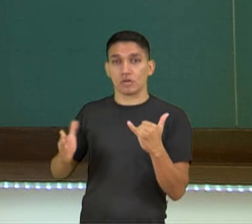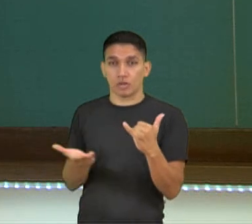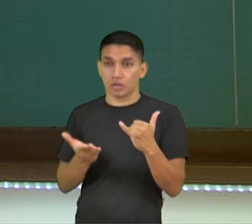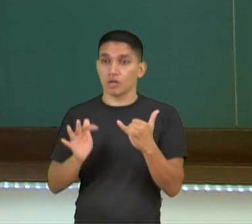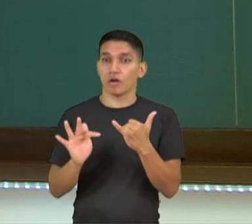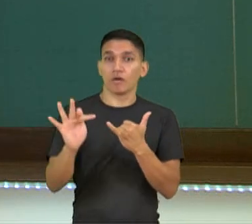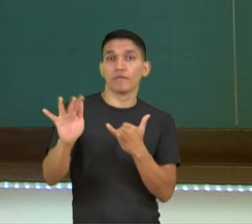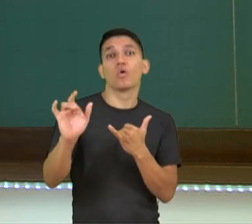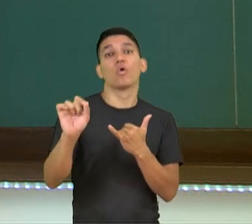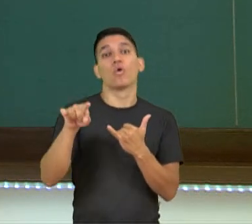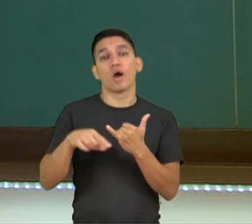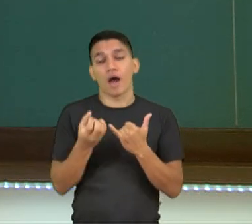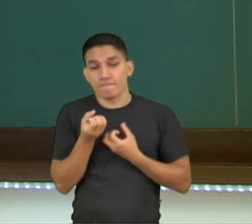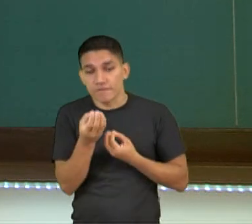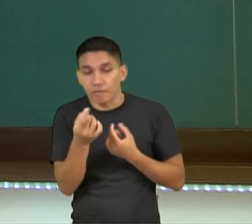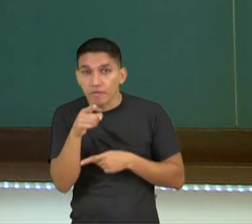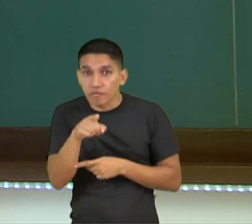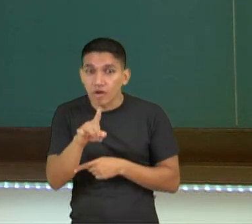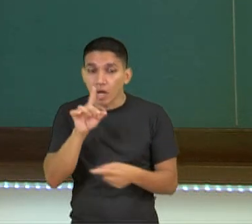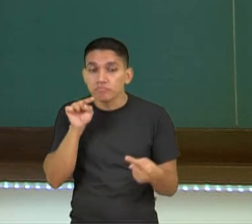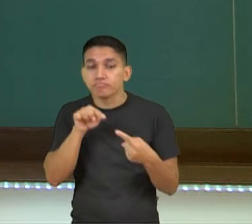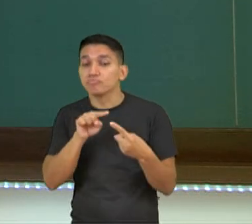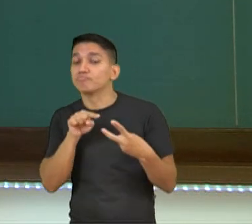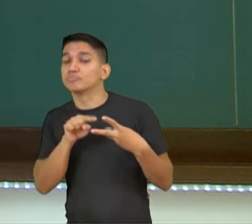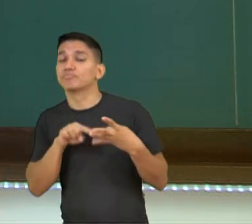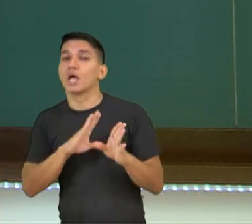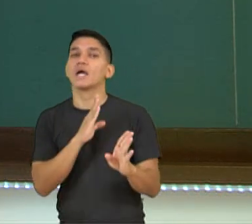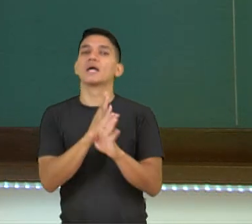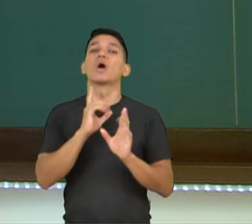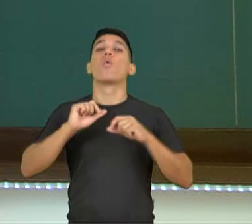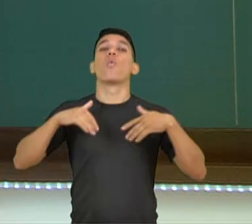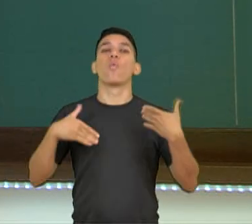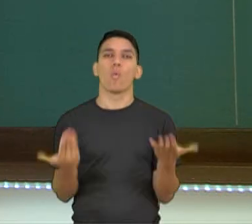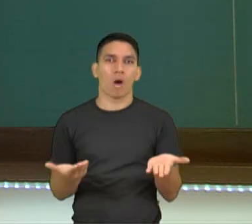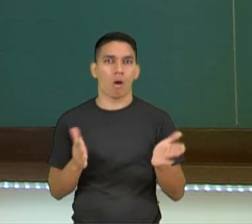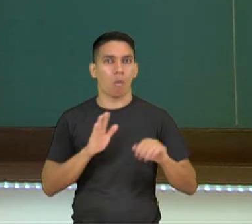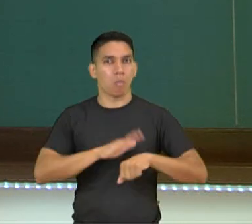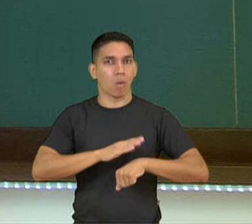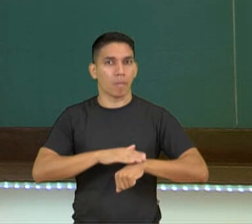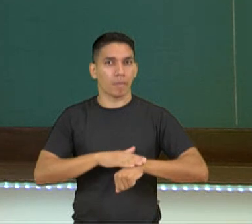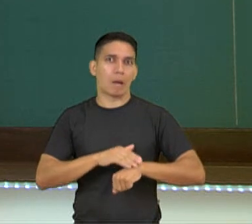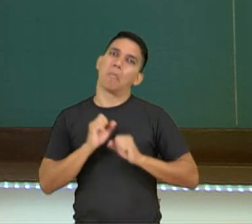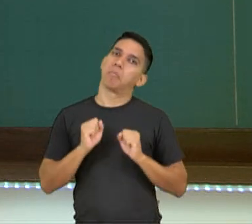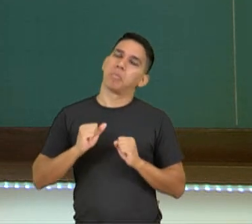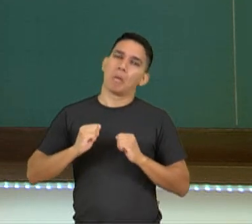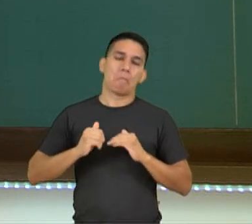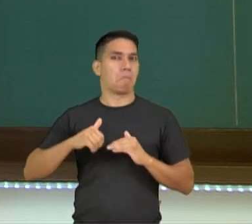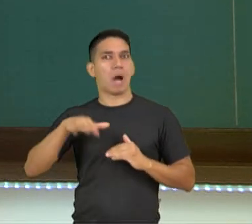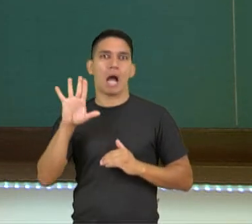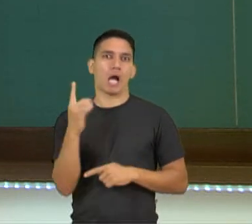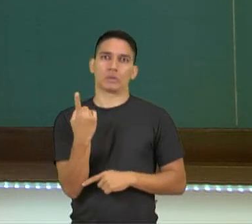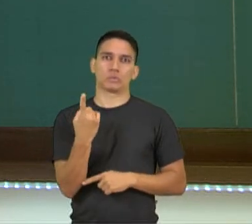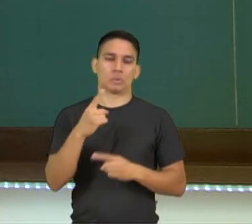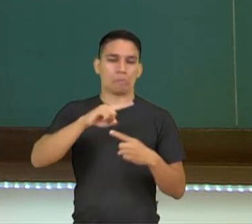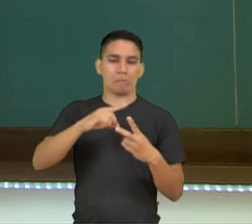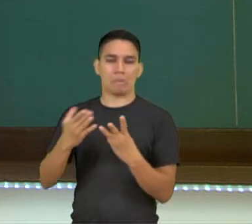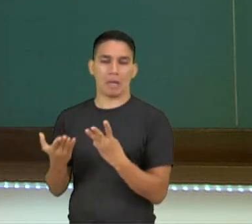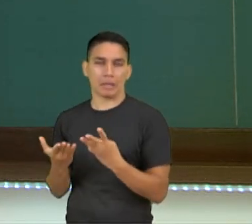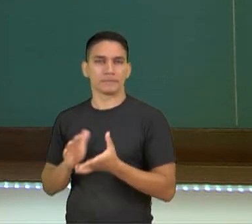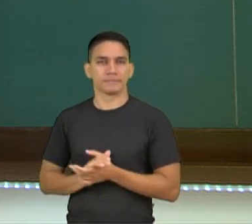é que você identifique, né? Quais são esses tempos, pode ser que a gente tenha mais de um tempo verbal ali, e por